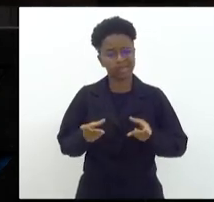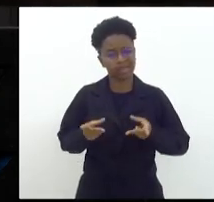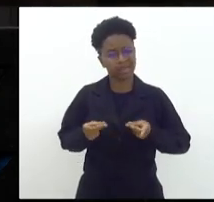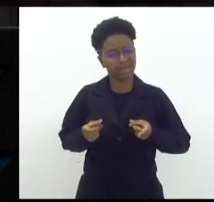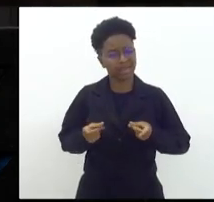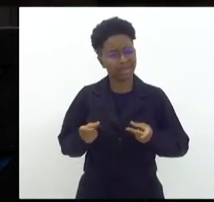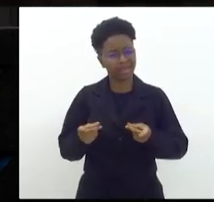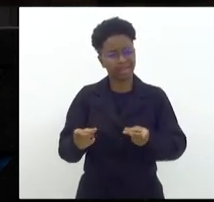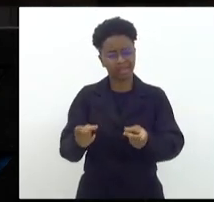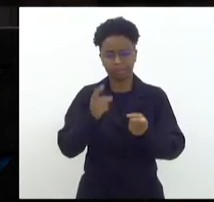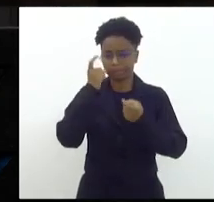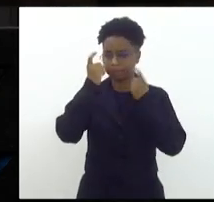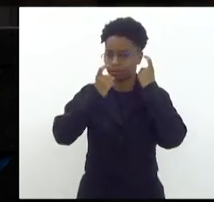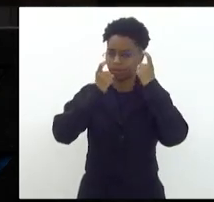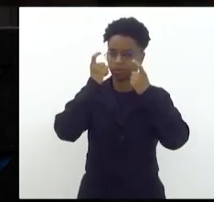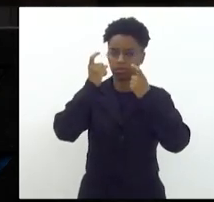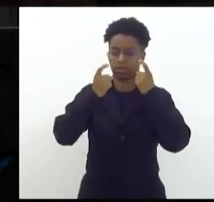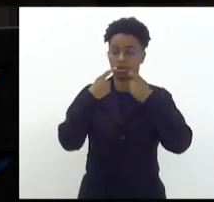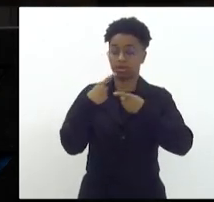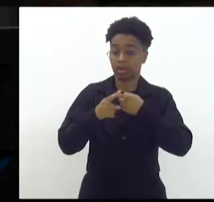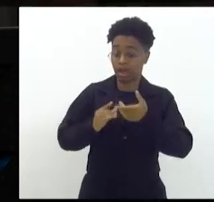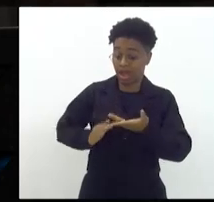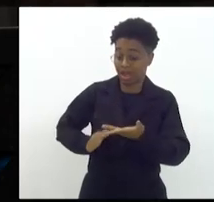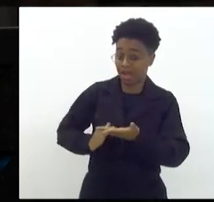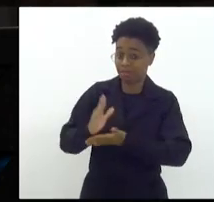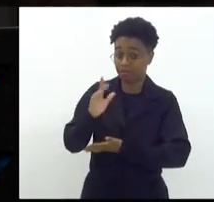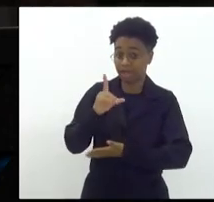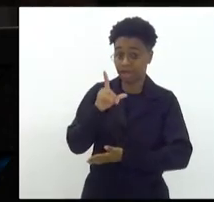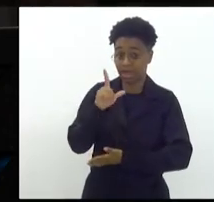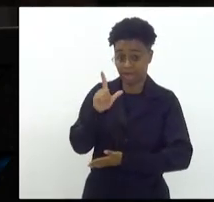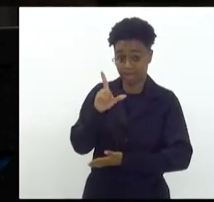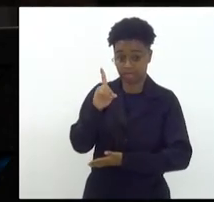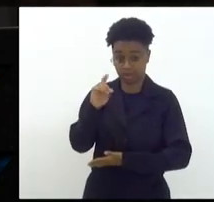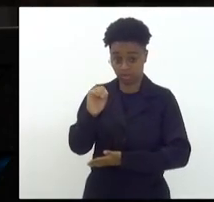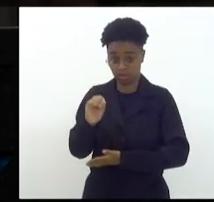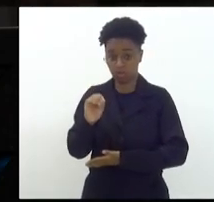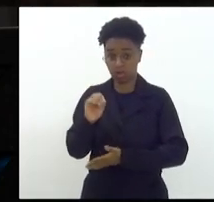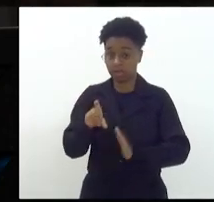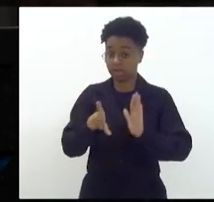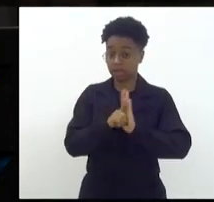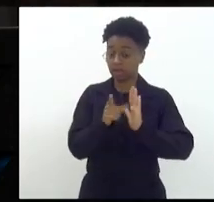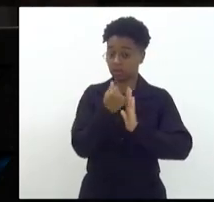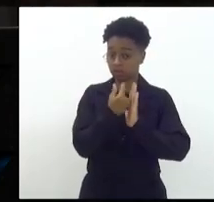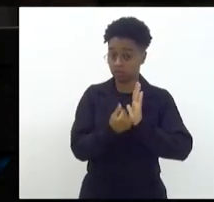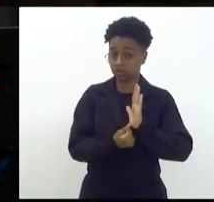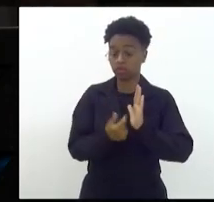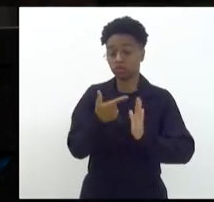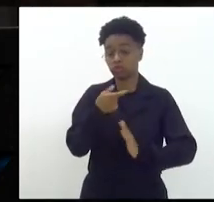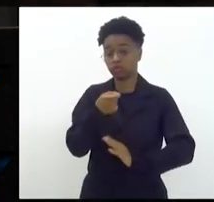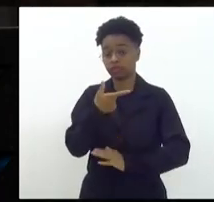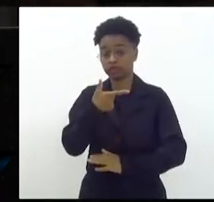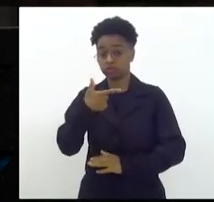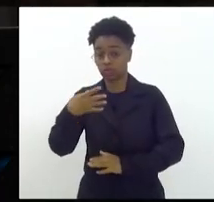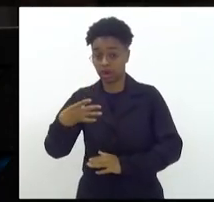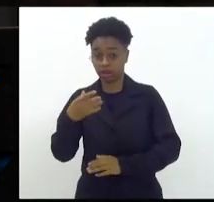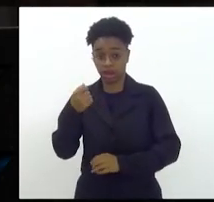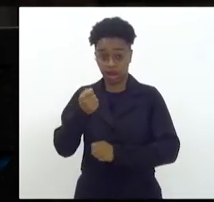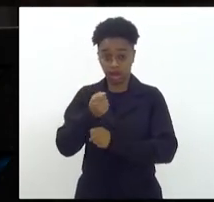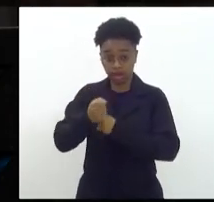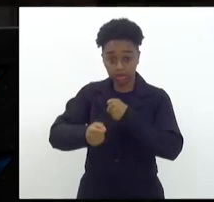Desespero de ter aprovado uma LDO que para 2024 o ano que